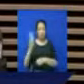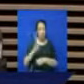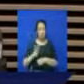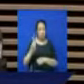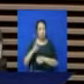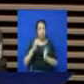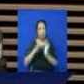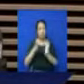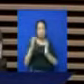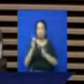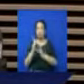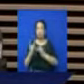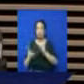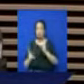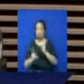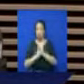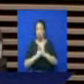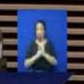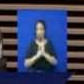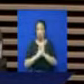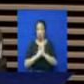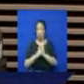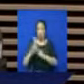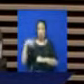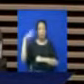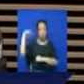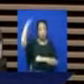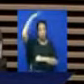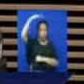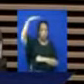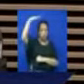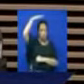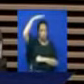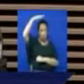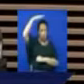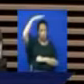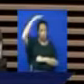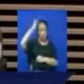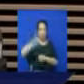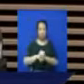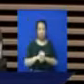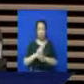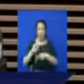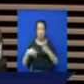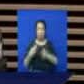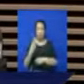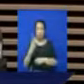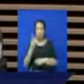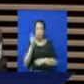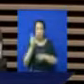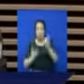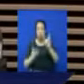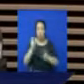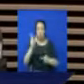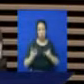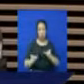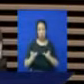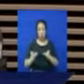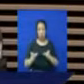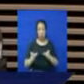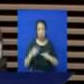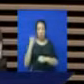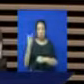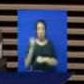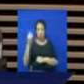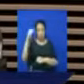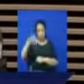Ele. O vereador Rogério falou de duas pessoas que marcaram a história desta casa.